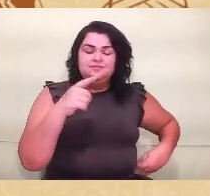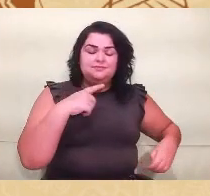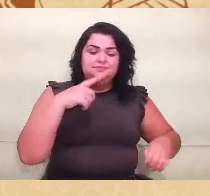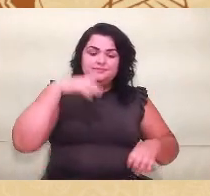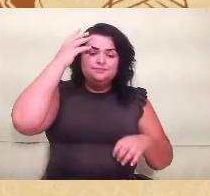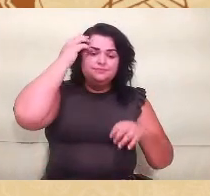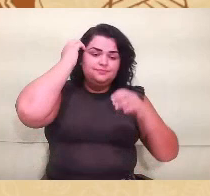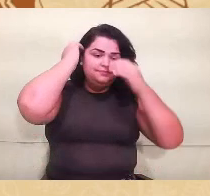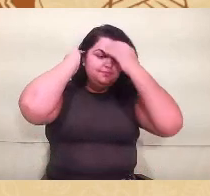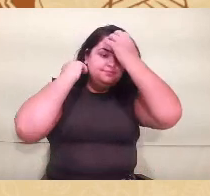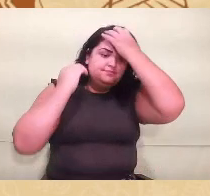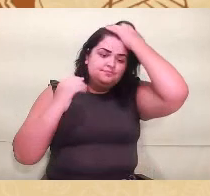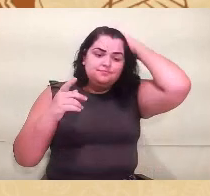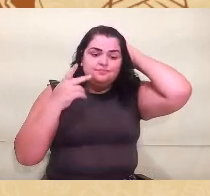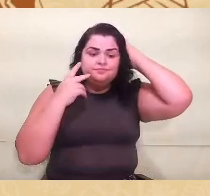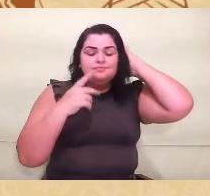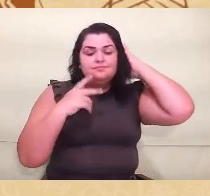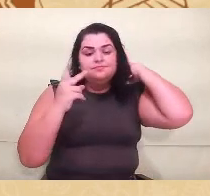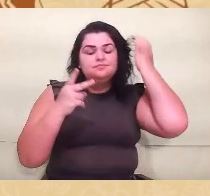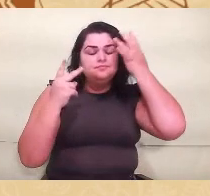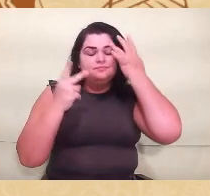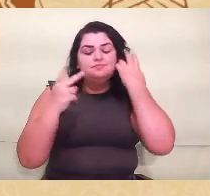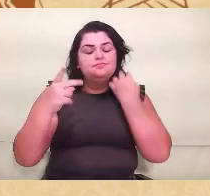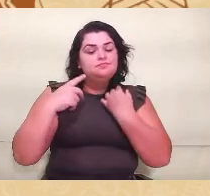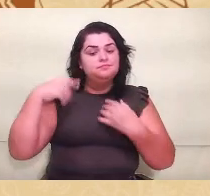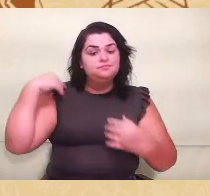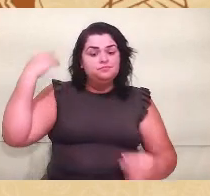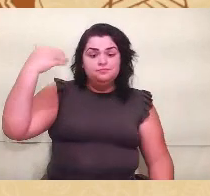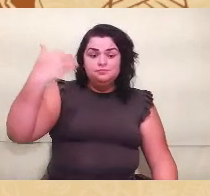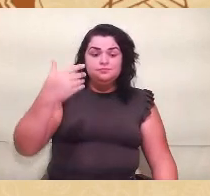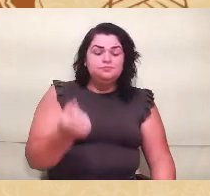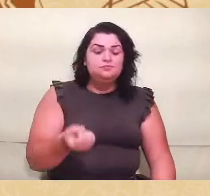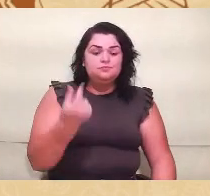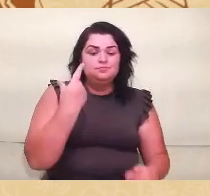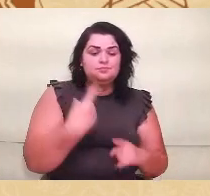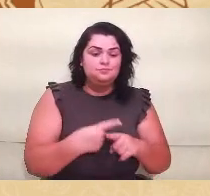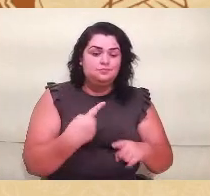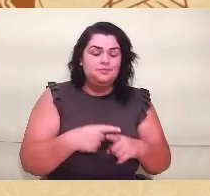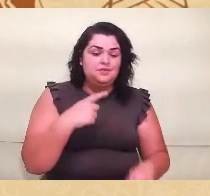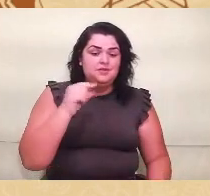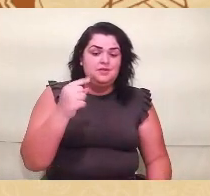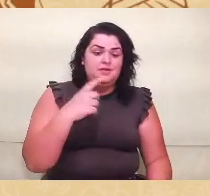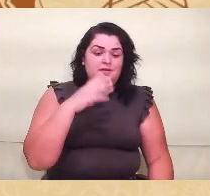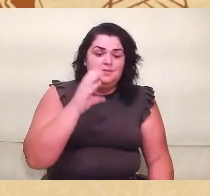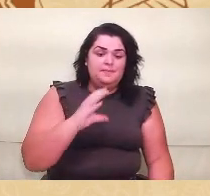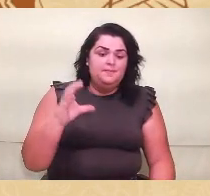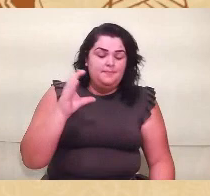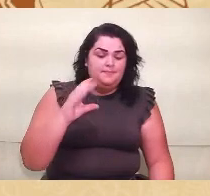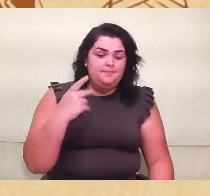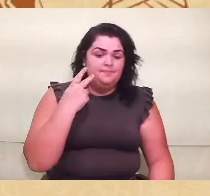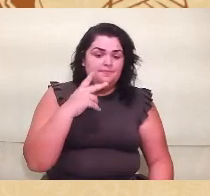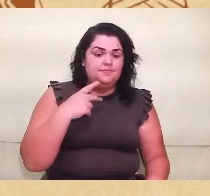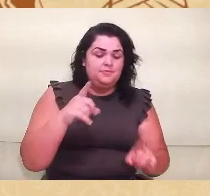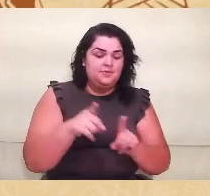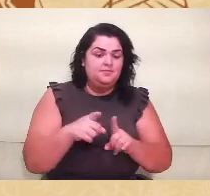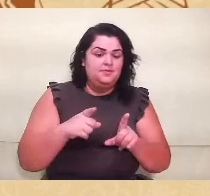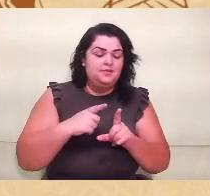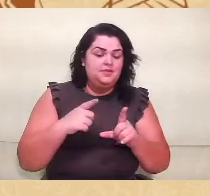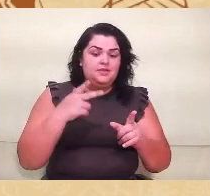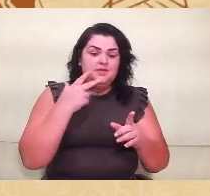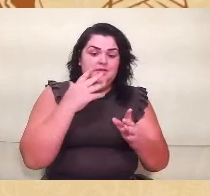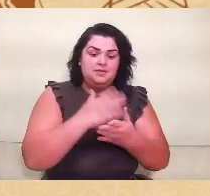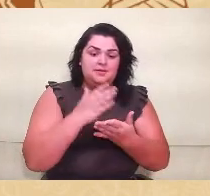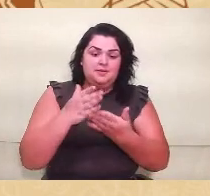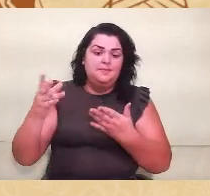que a burguesia fica pé da vida, porque nós não temos um sistema de poupança, né? Quem que tem poupança? Aliás, quem tem dinheiro para colocar